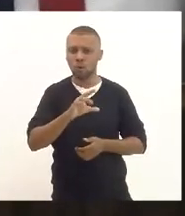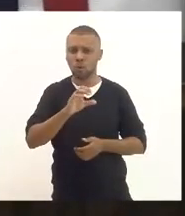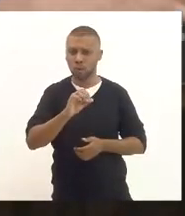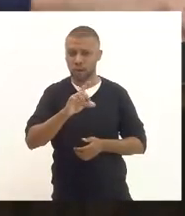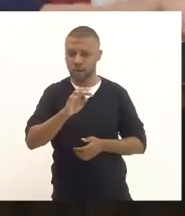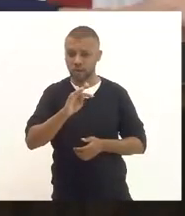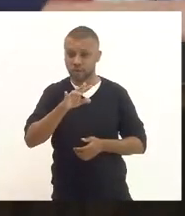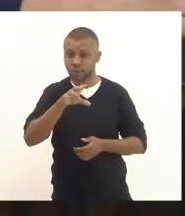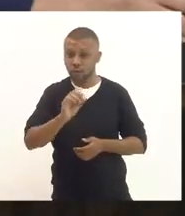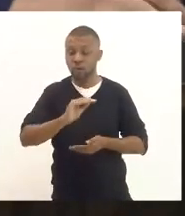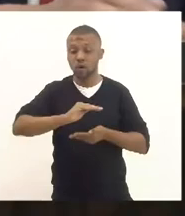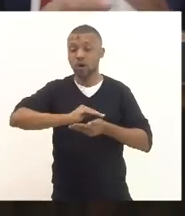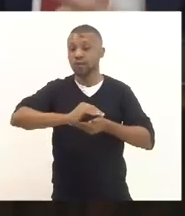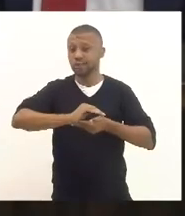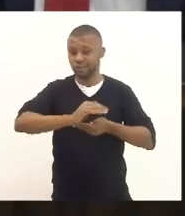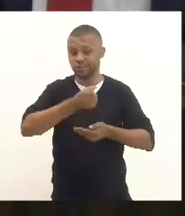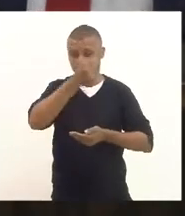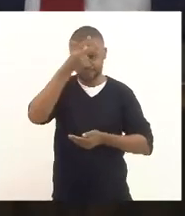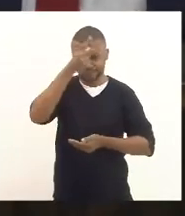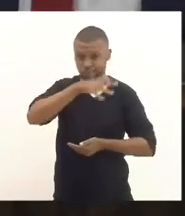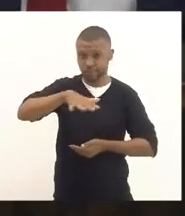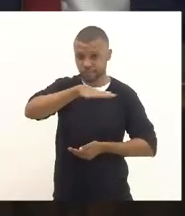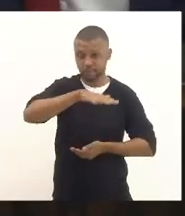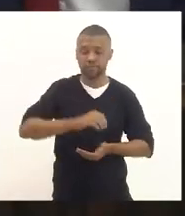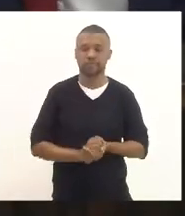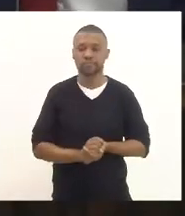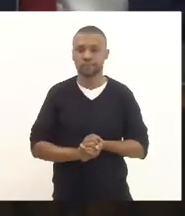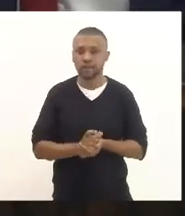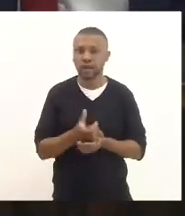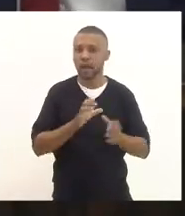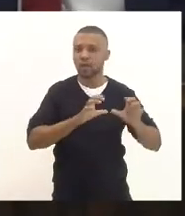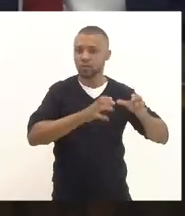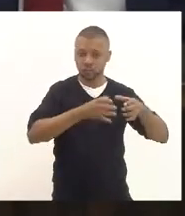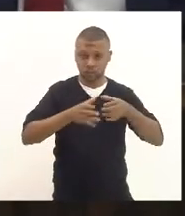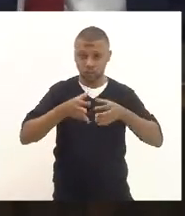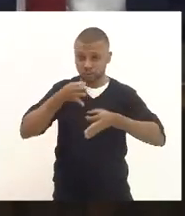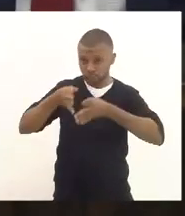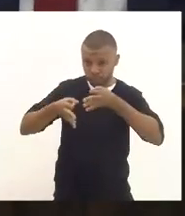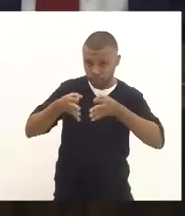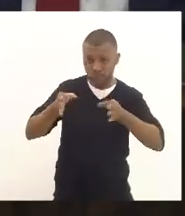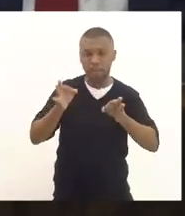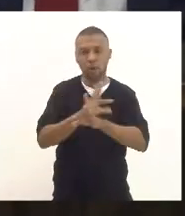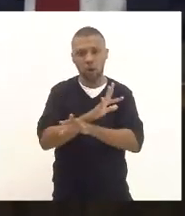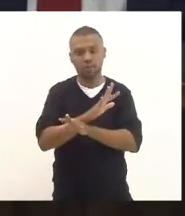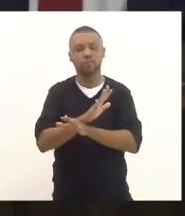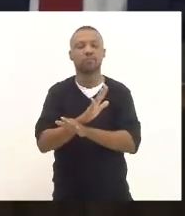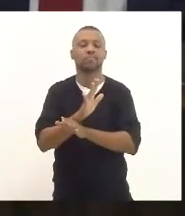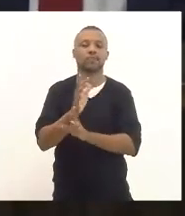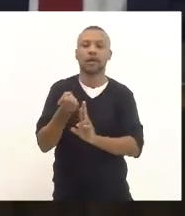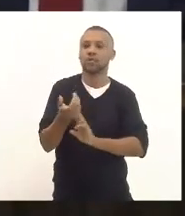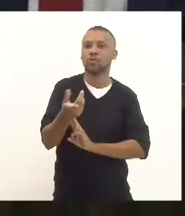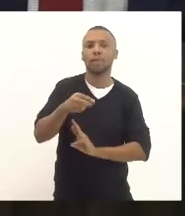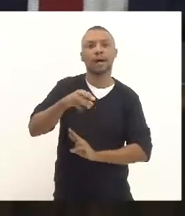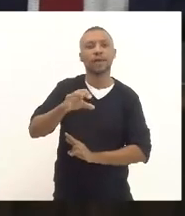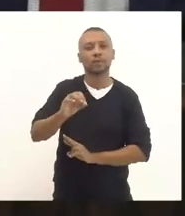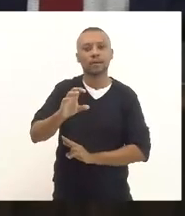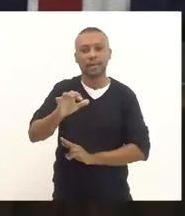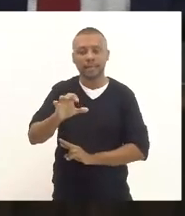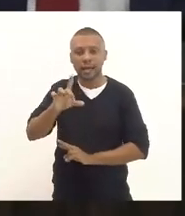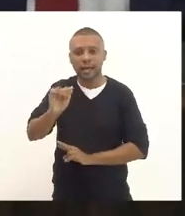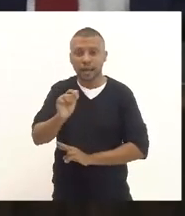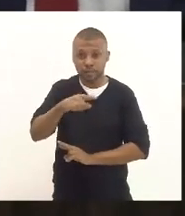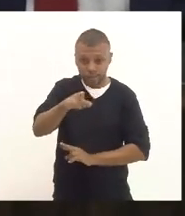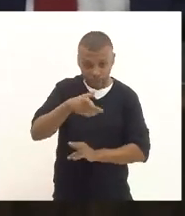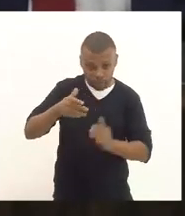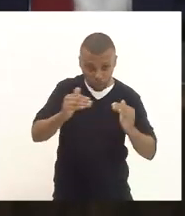Rio das Ostras preço da comissão de normas internas e proposições externas favorável Deputado Márcio canela seus que aprovam a inscrição aprovado vai